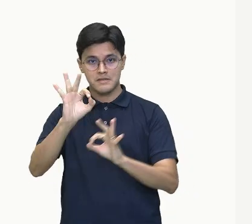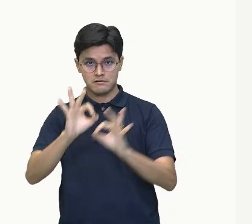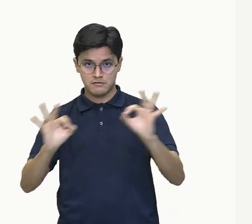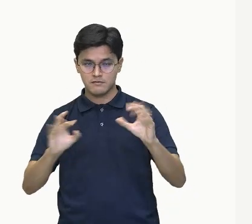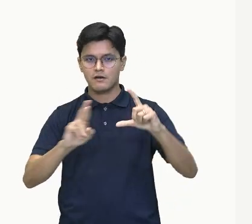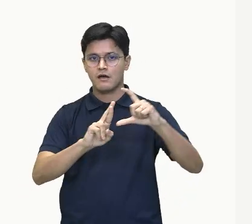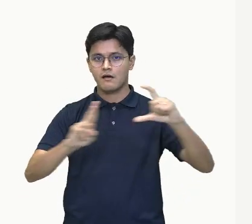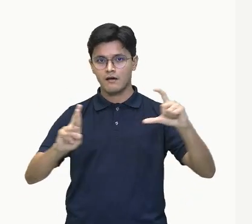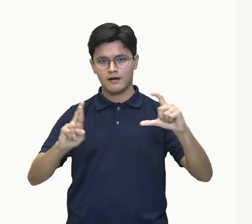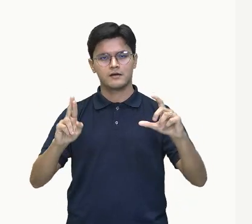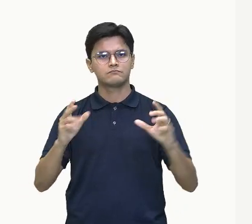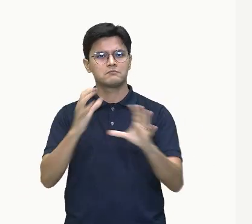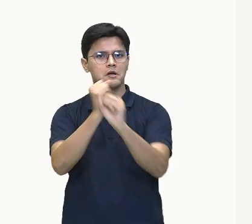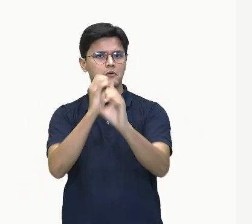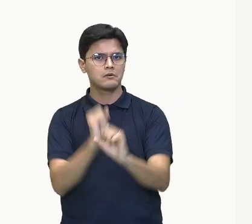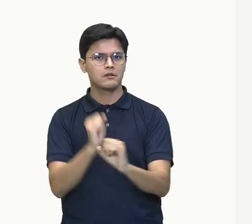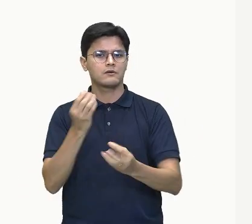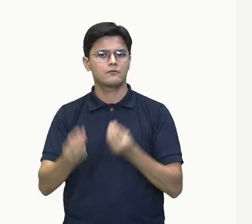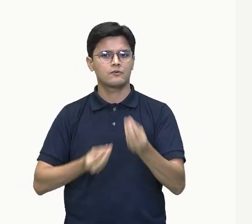que fazer.